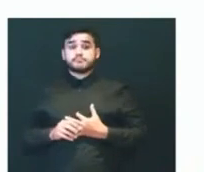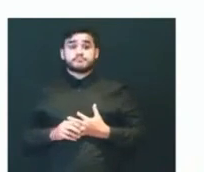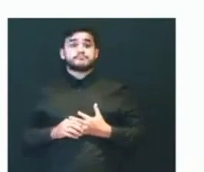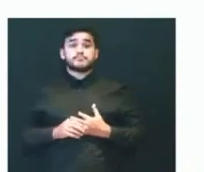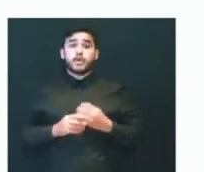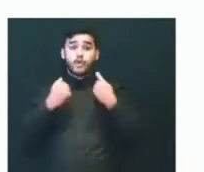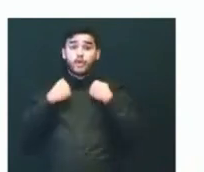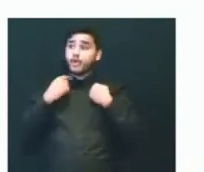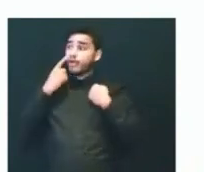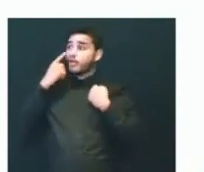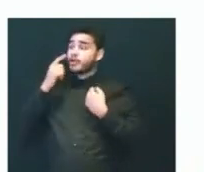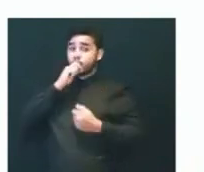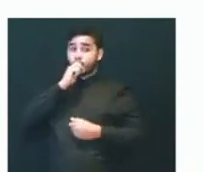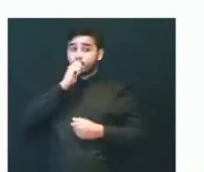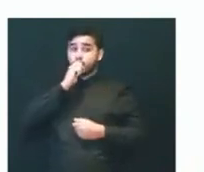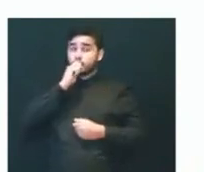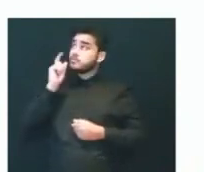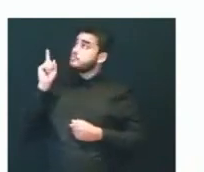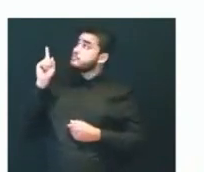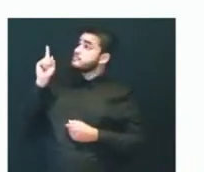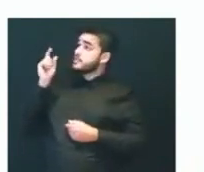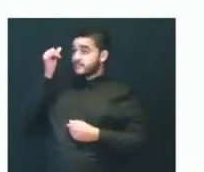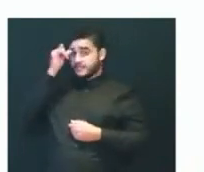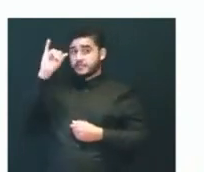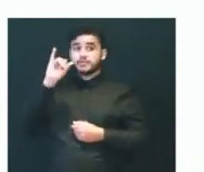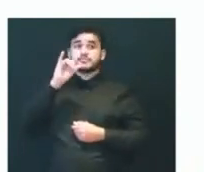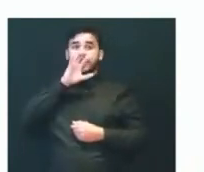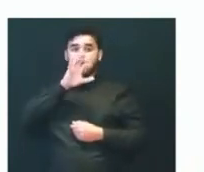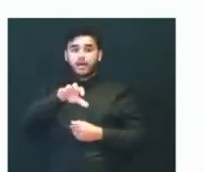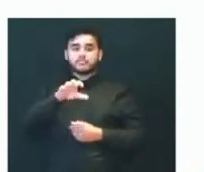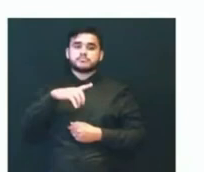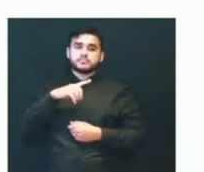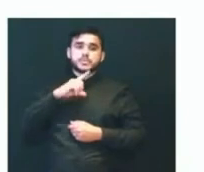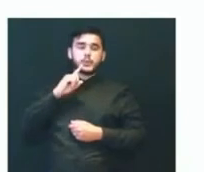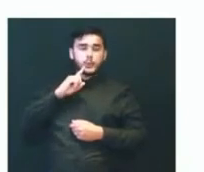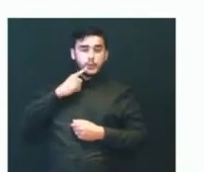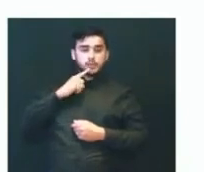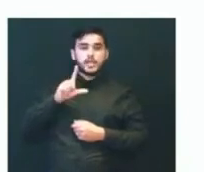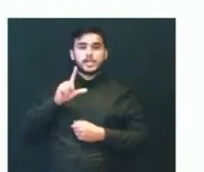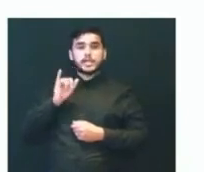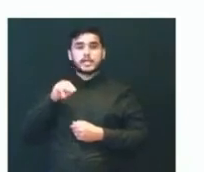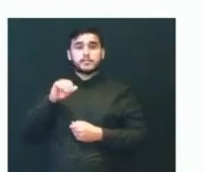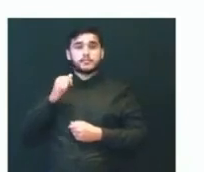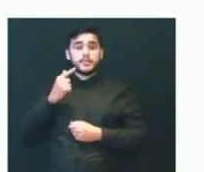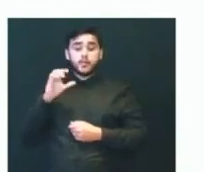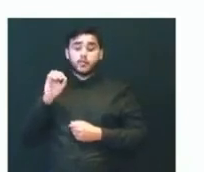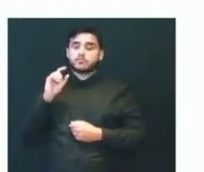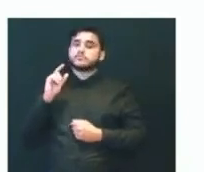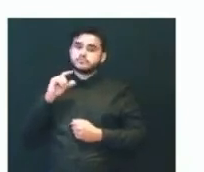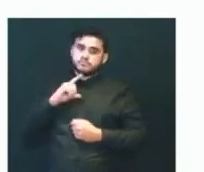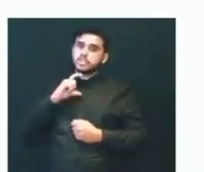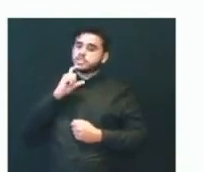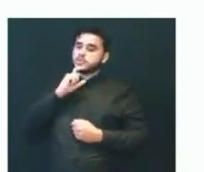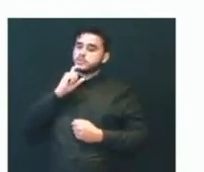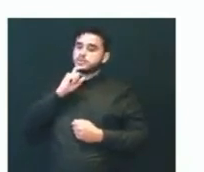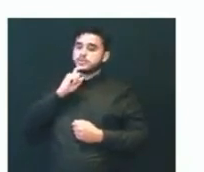para os pacientes de din-din antináusea, que é feito com limão, que é uma fruta cítrica, é geladinho, que também melhora a questão